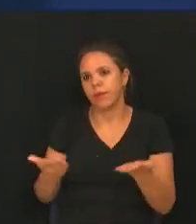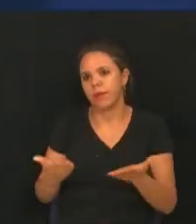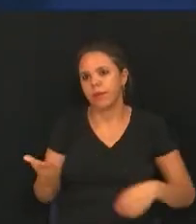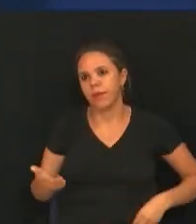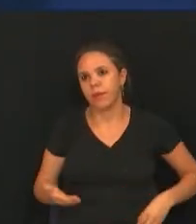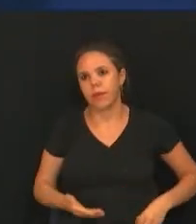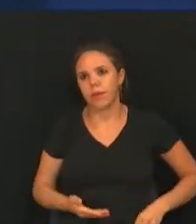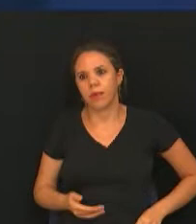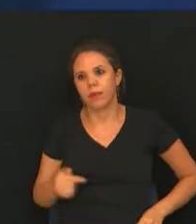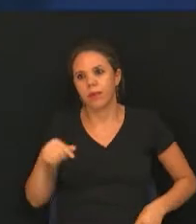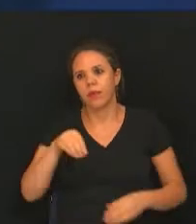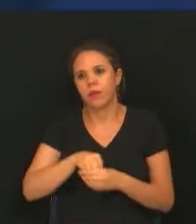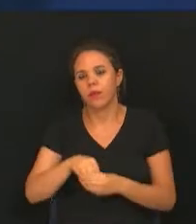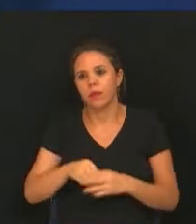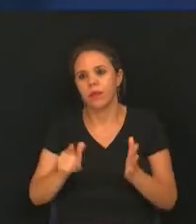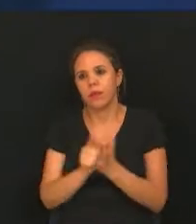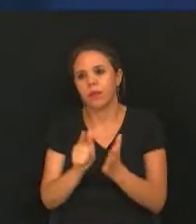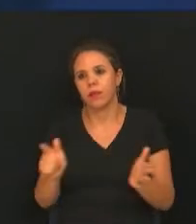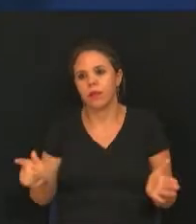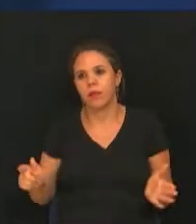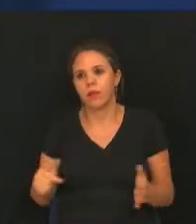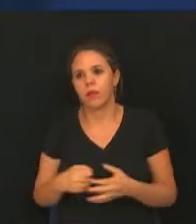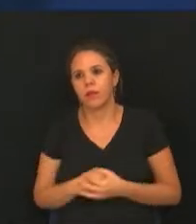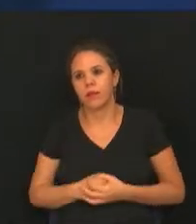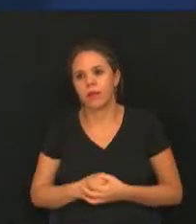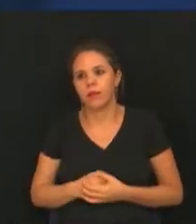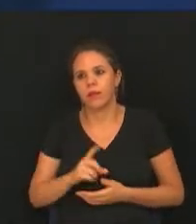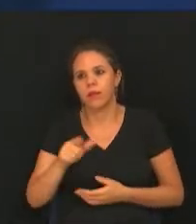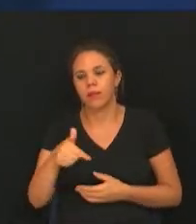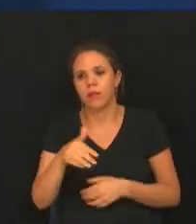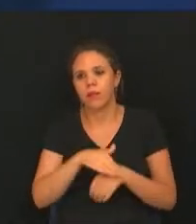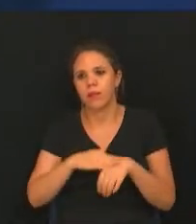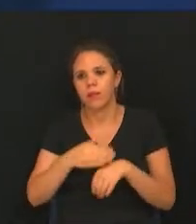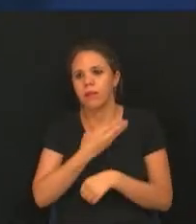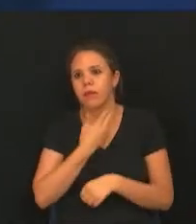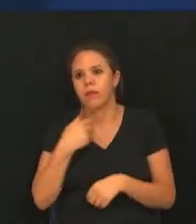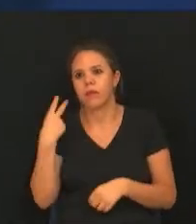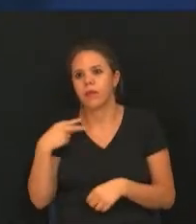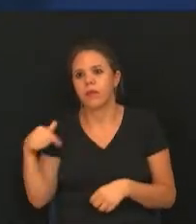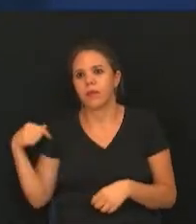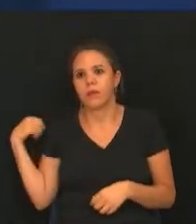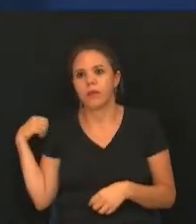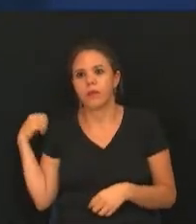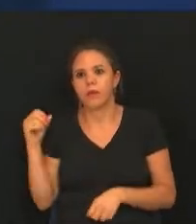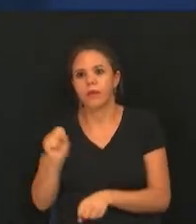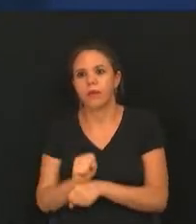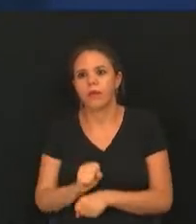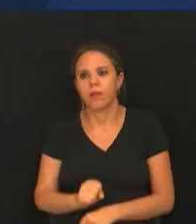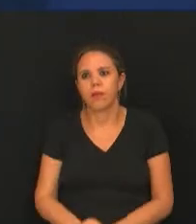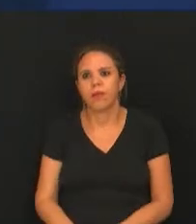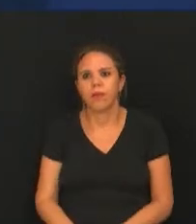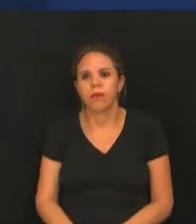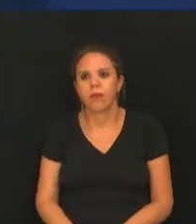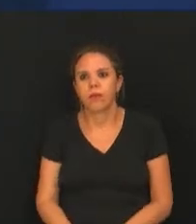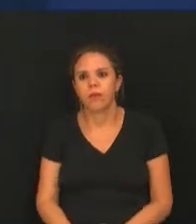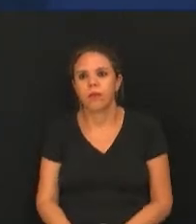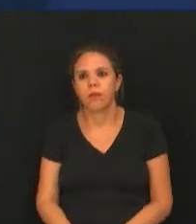a ser dentro do nosso jornal. E a seguir eu vou conversar com o vereador aqui da casa. E tem muito mais.